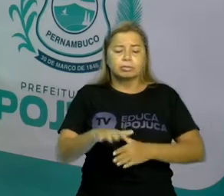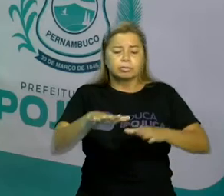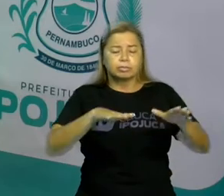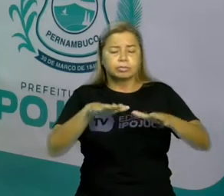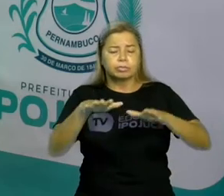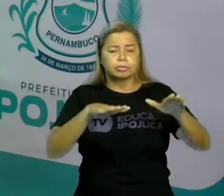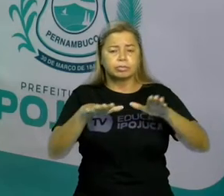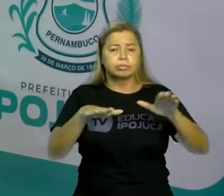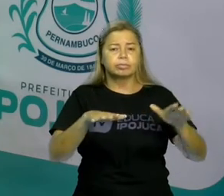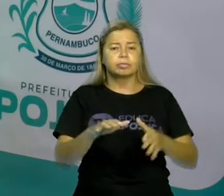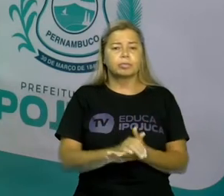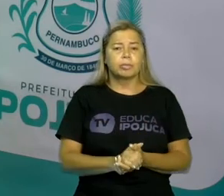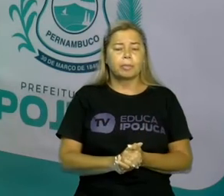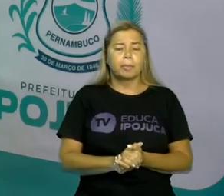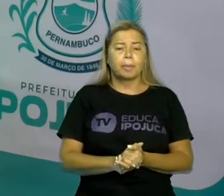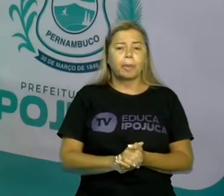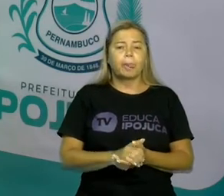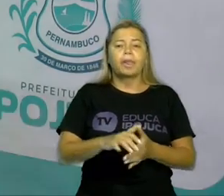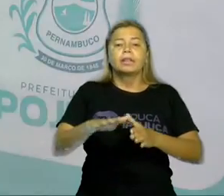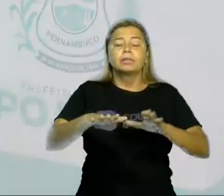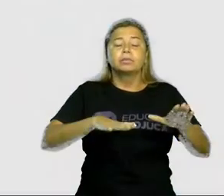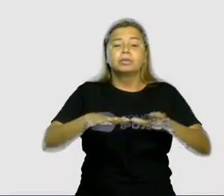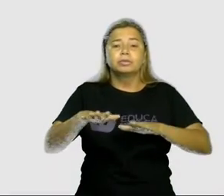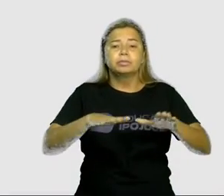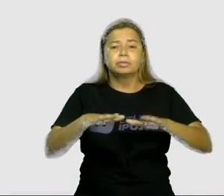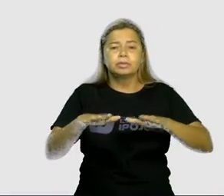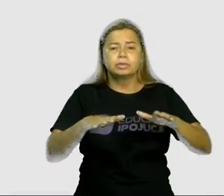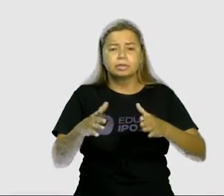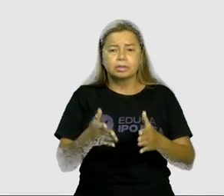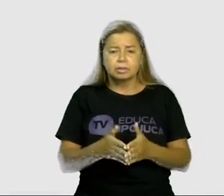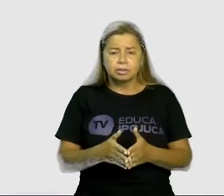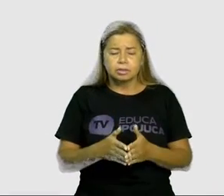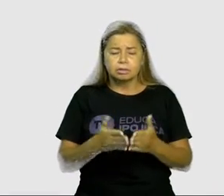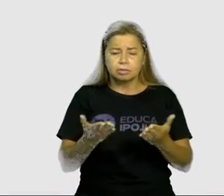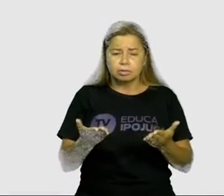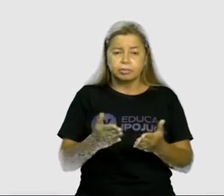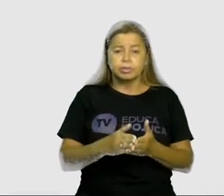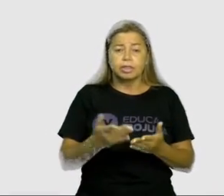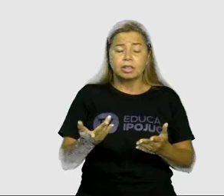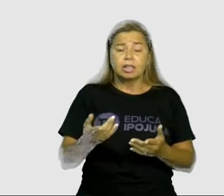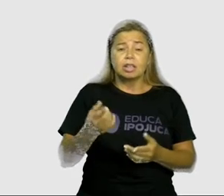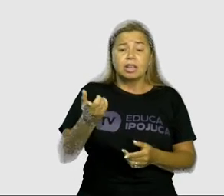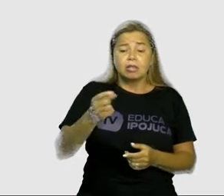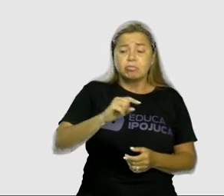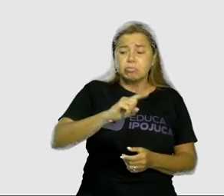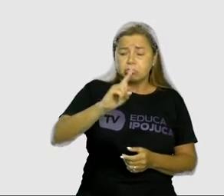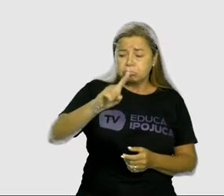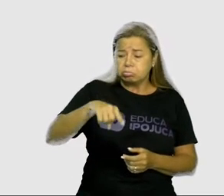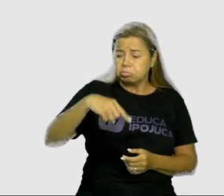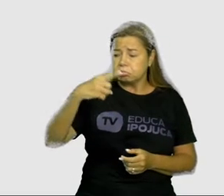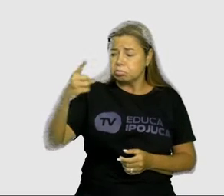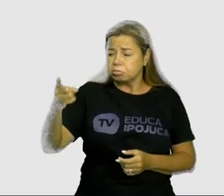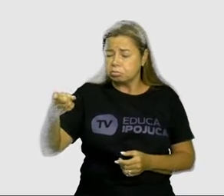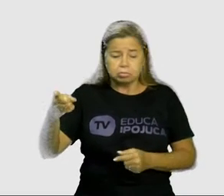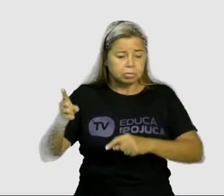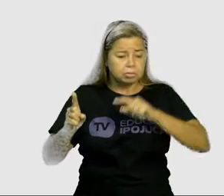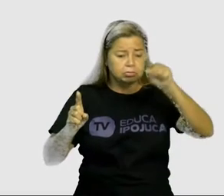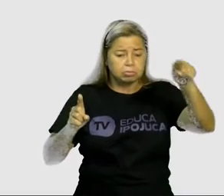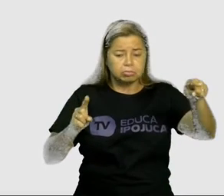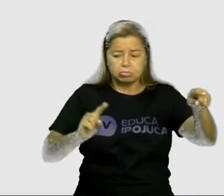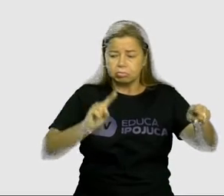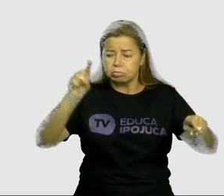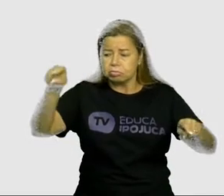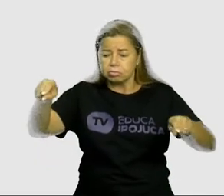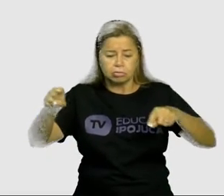movimentação. Movimentação é o ato de se deslocar, de sair de um lugar para